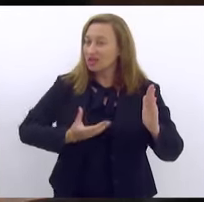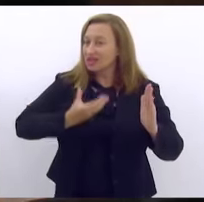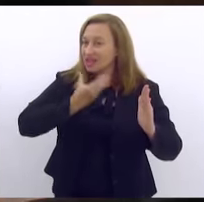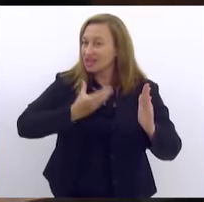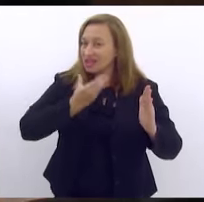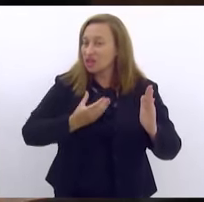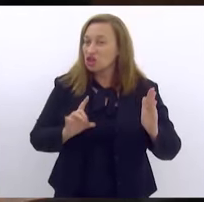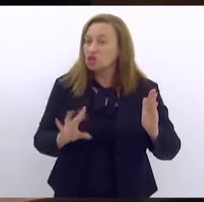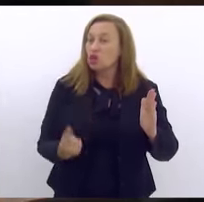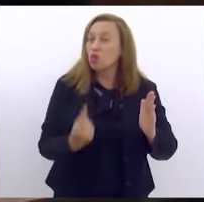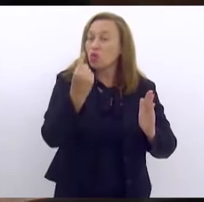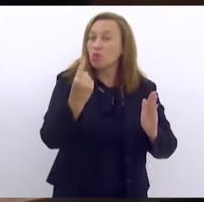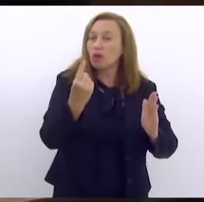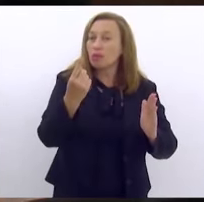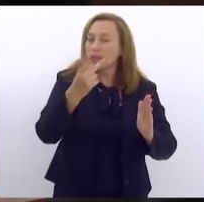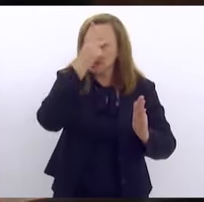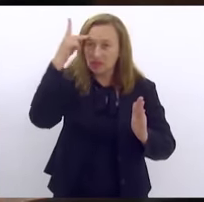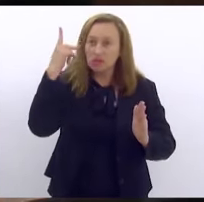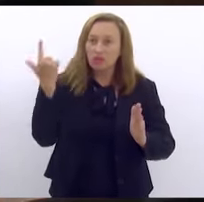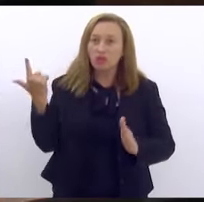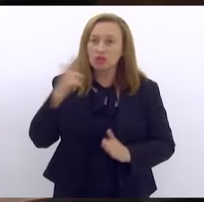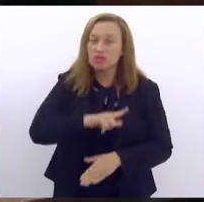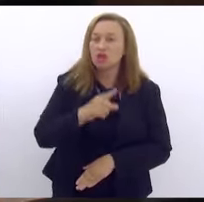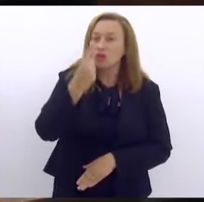só pessoa ganhou